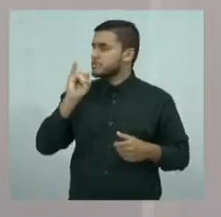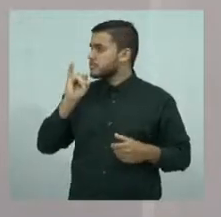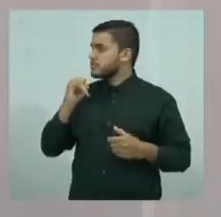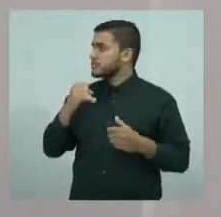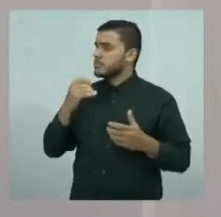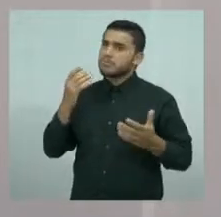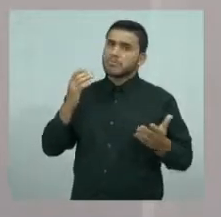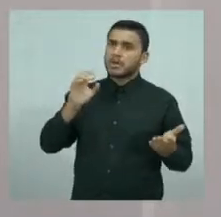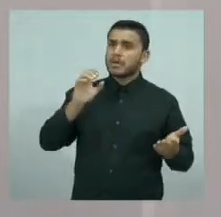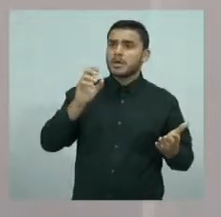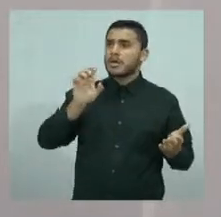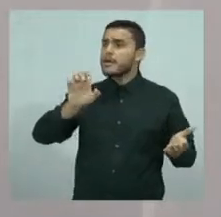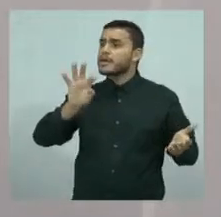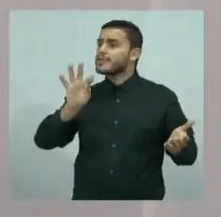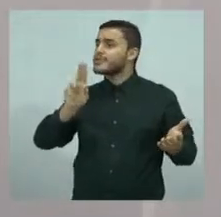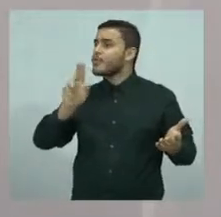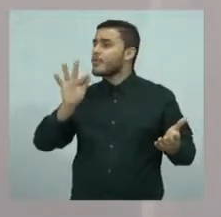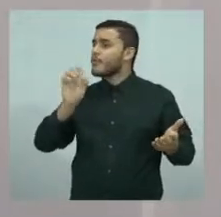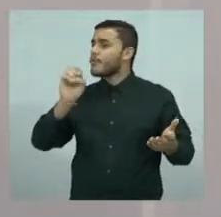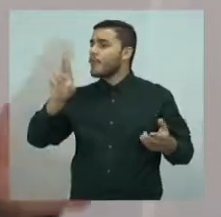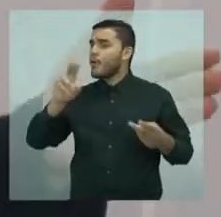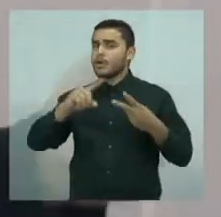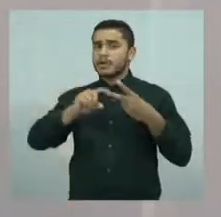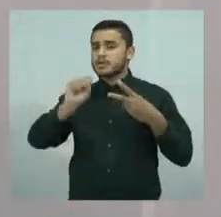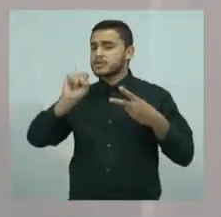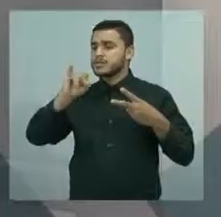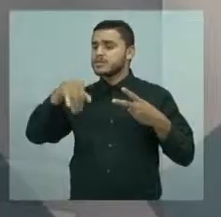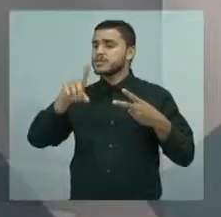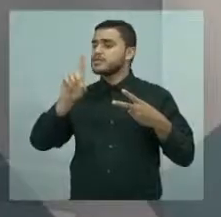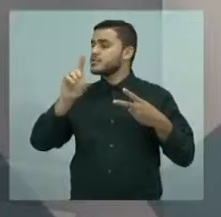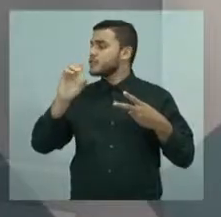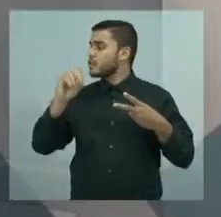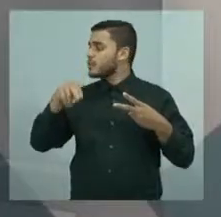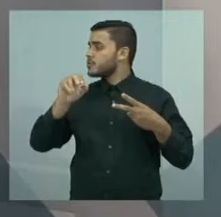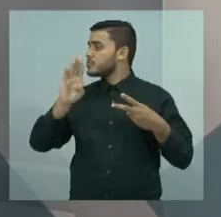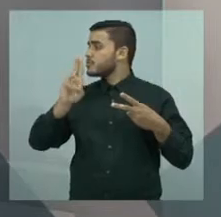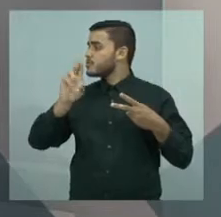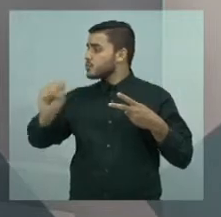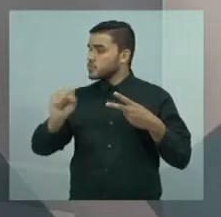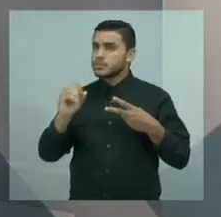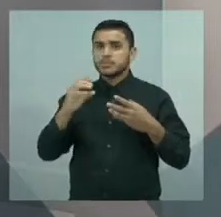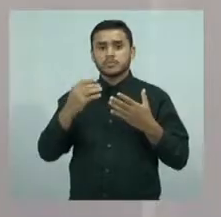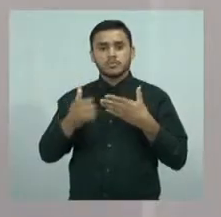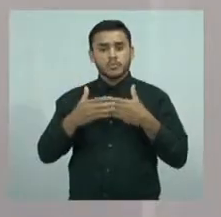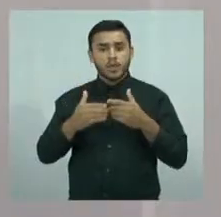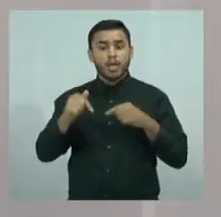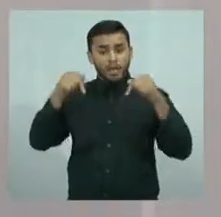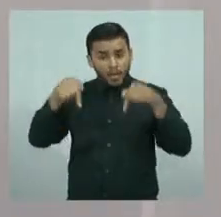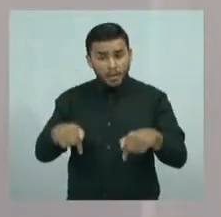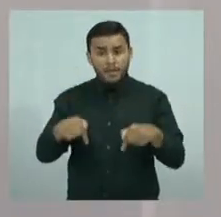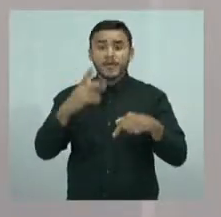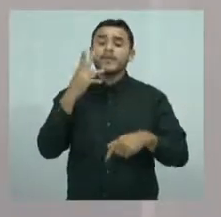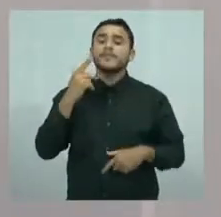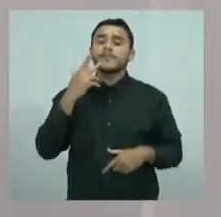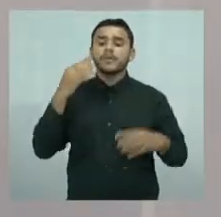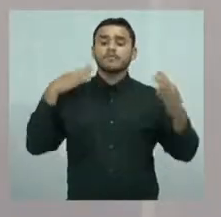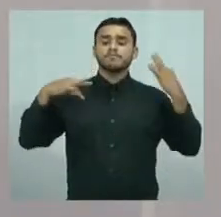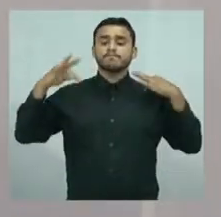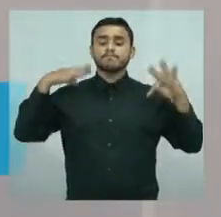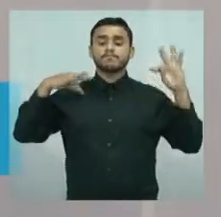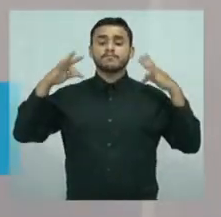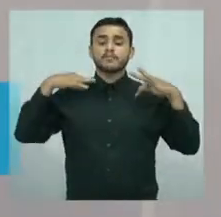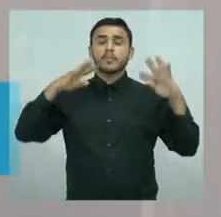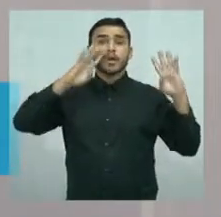Etofone, possa acessar. É como você lembrou, Fortaleza, além de uma cidade turística, hoje é